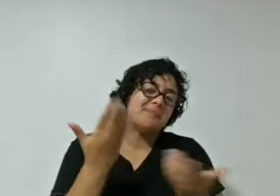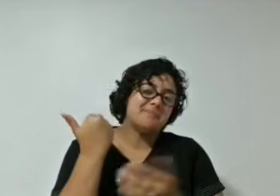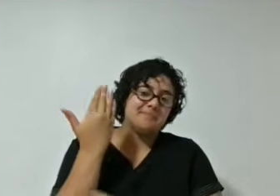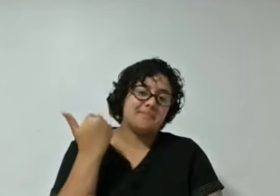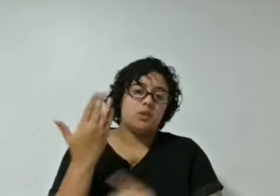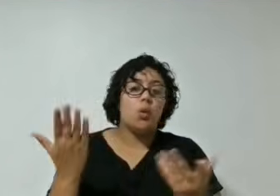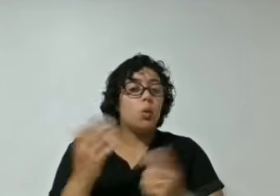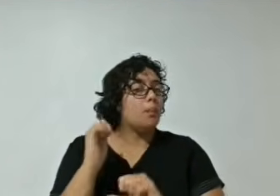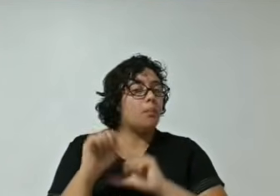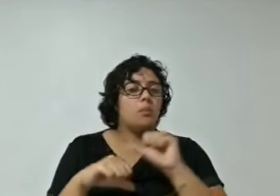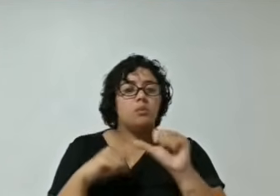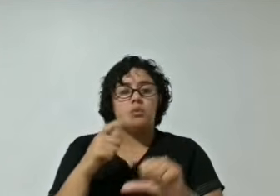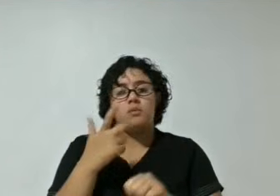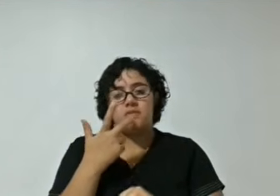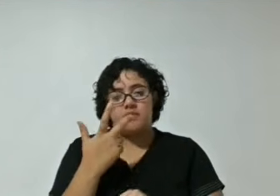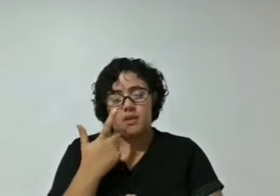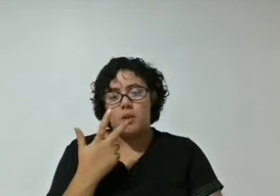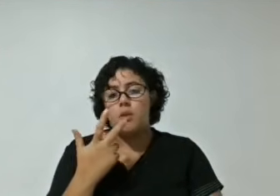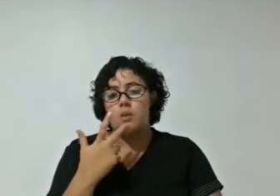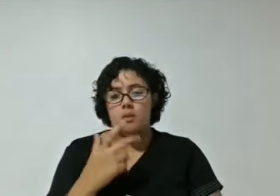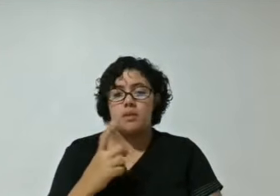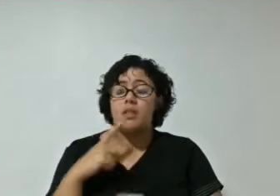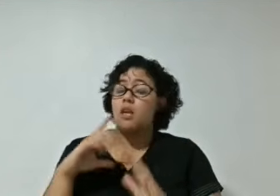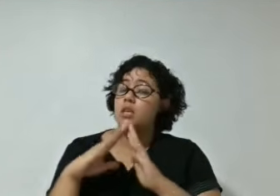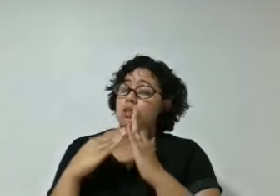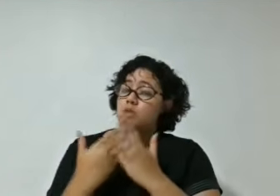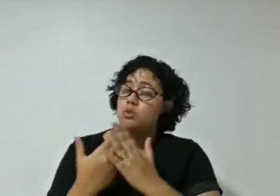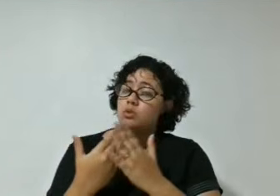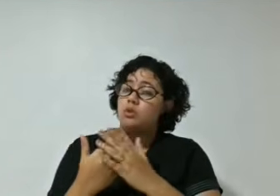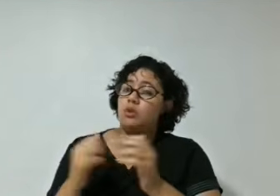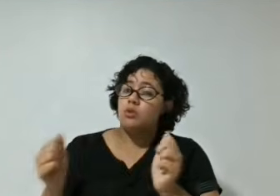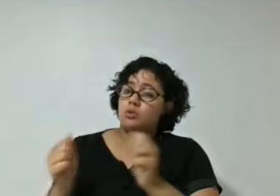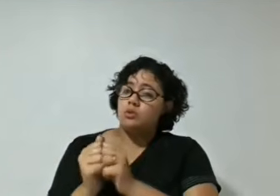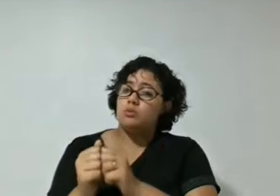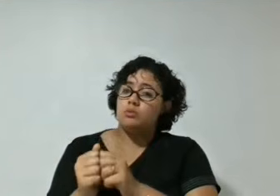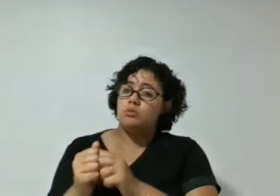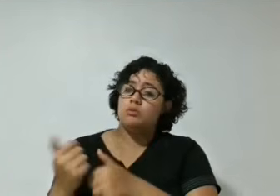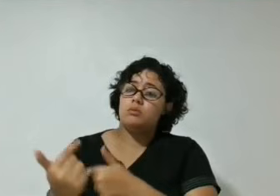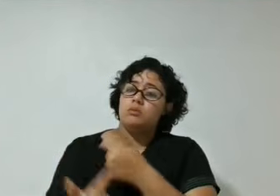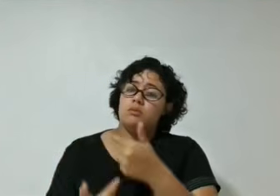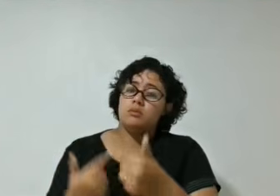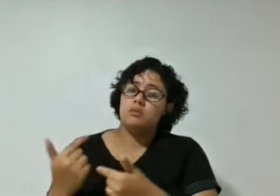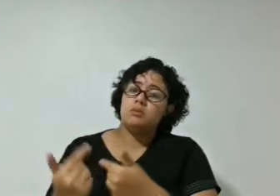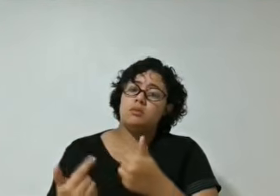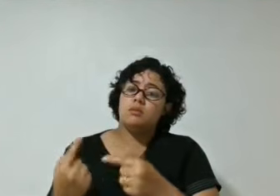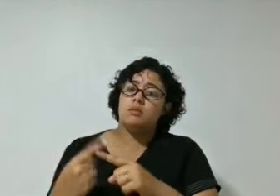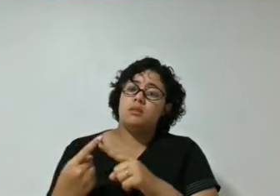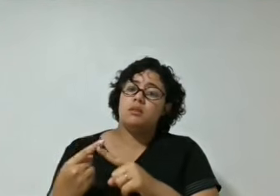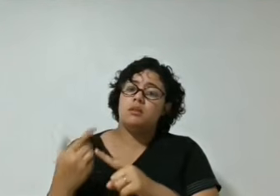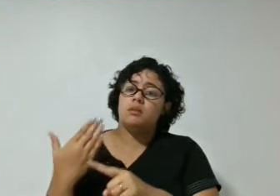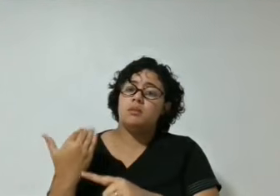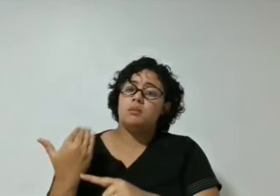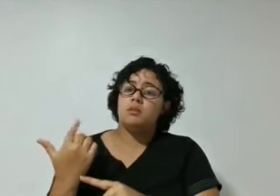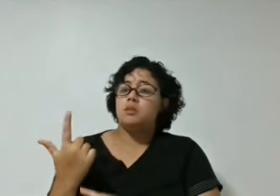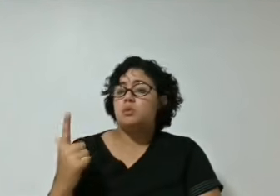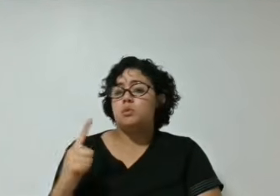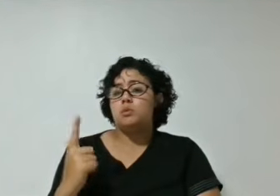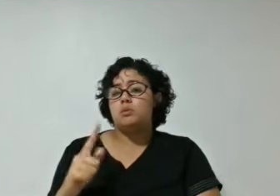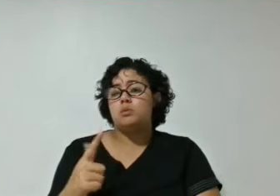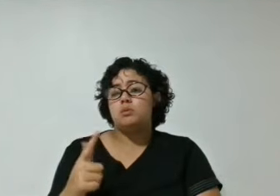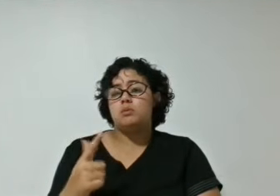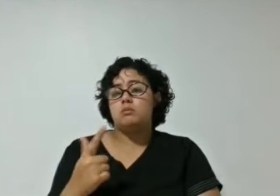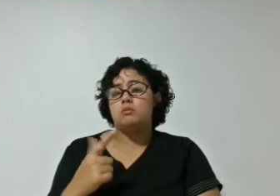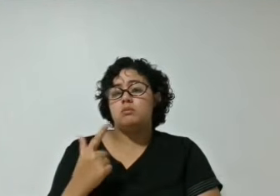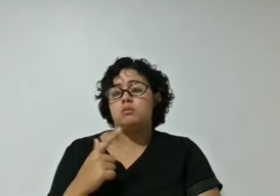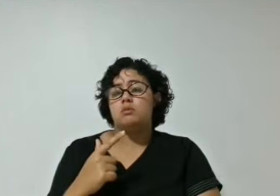Tutelar, né? Nós temos a escola integrada, eu ia até comentar sobre isso também, né? Porque antes você não tinha essa coisa